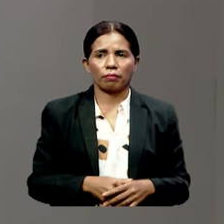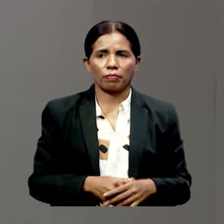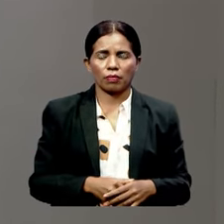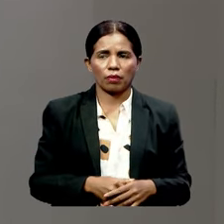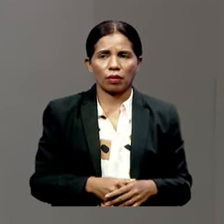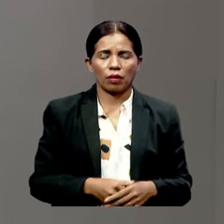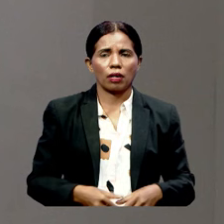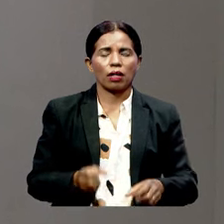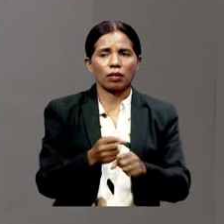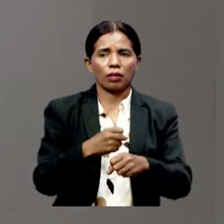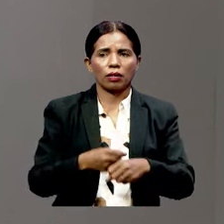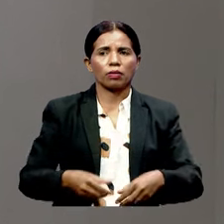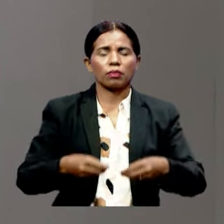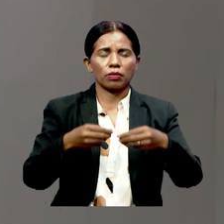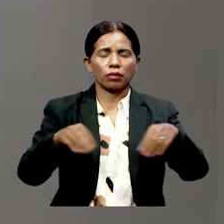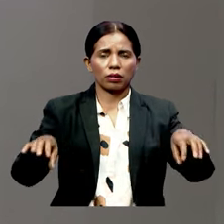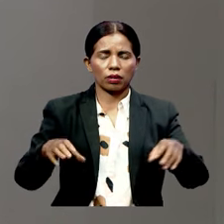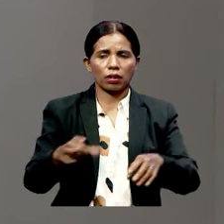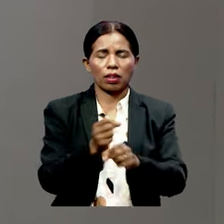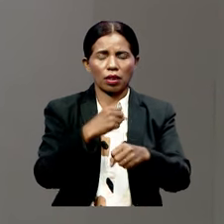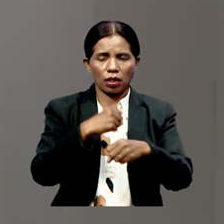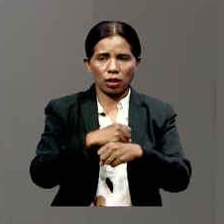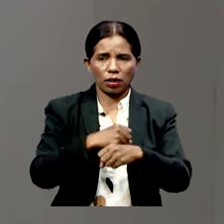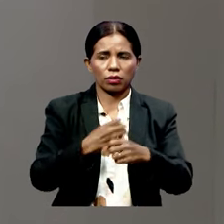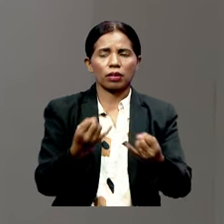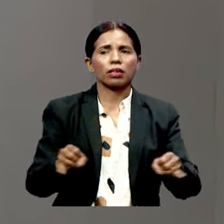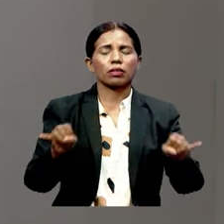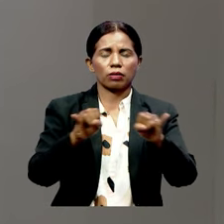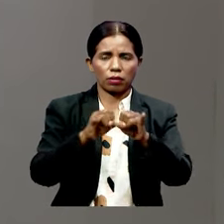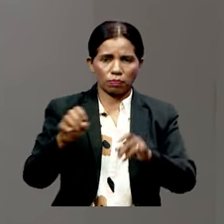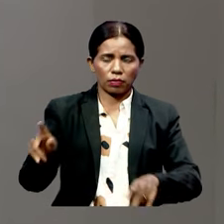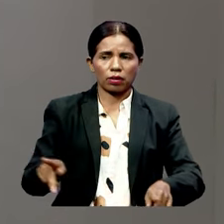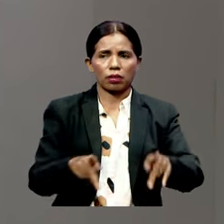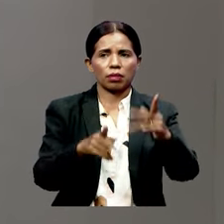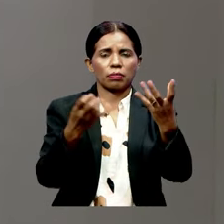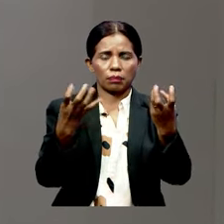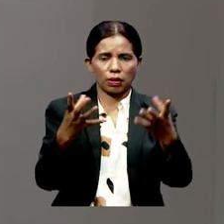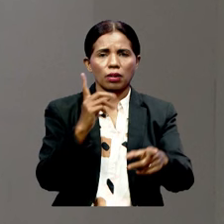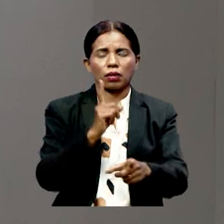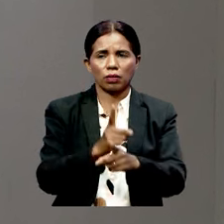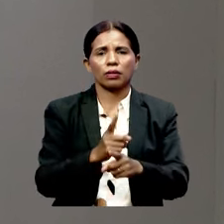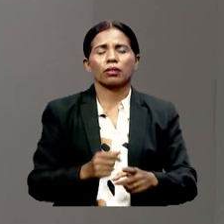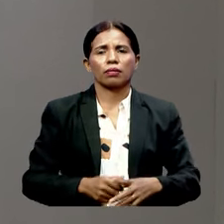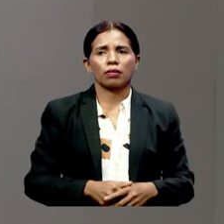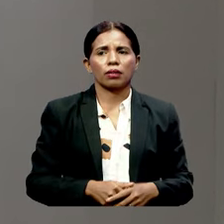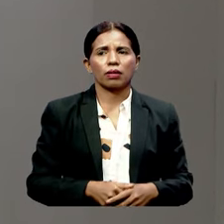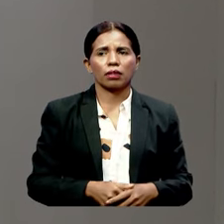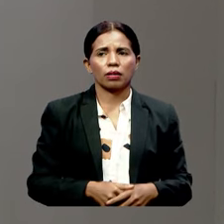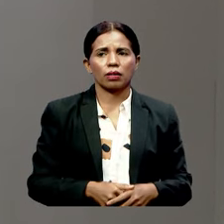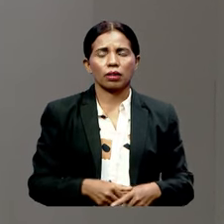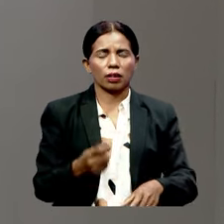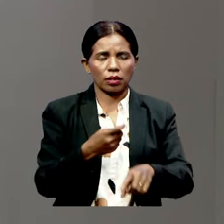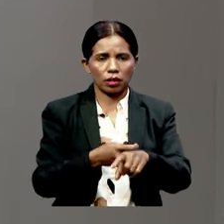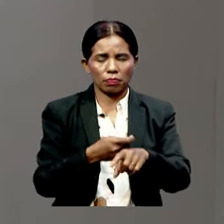produz empresas públicas e instituições públicas baratebes, que é tempo